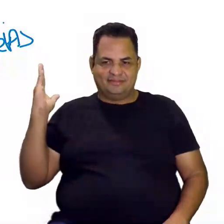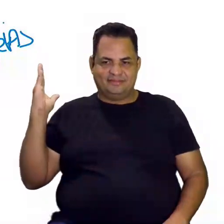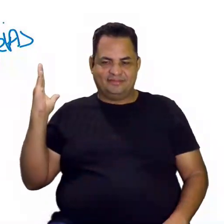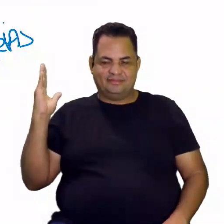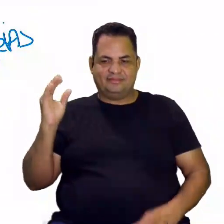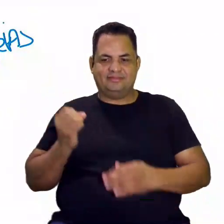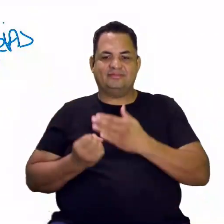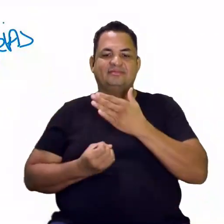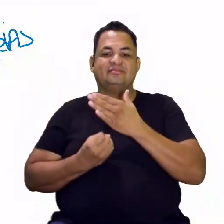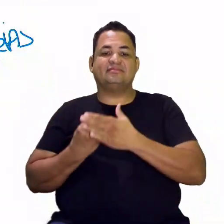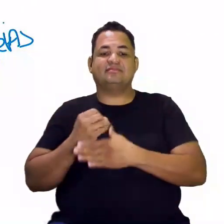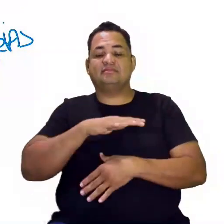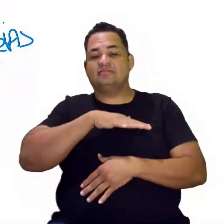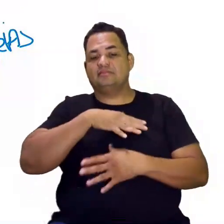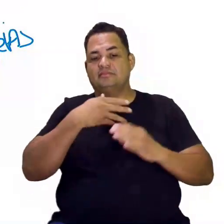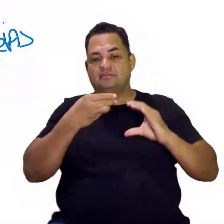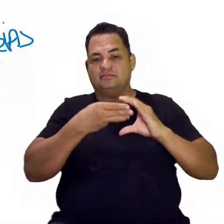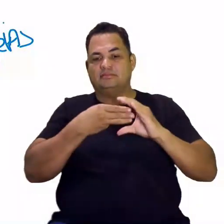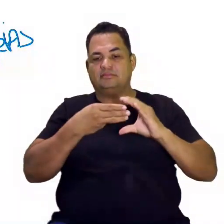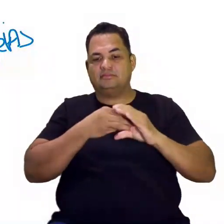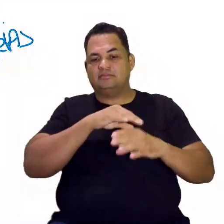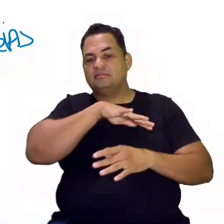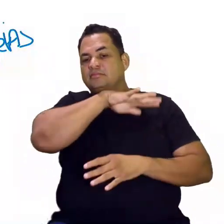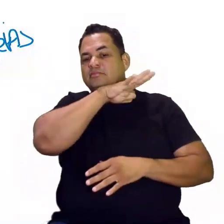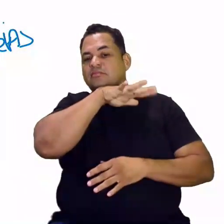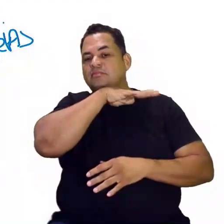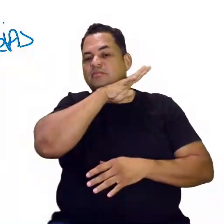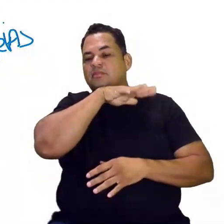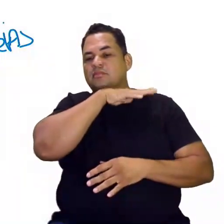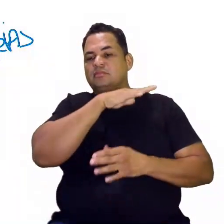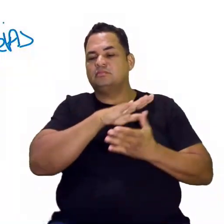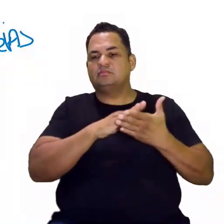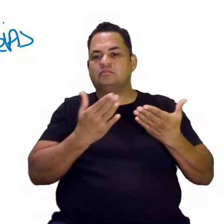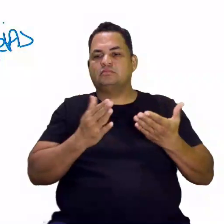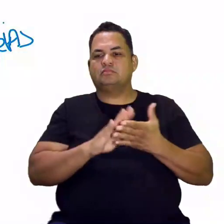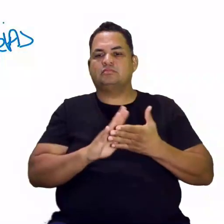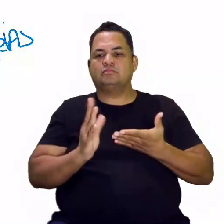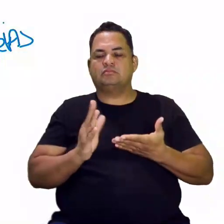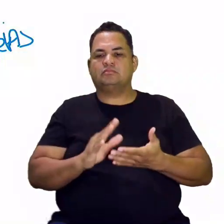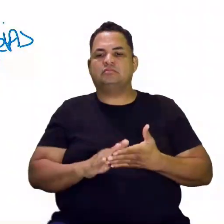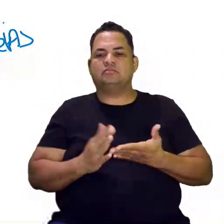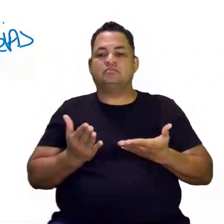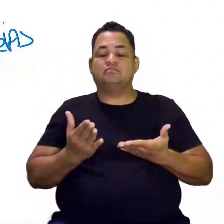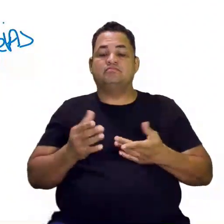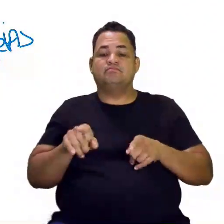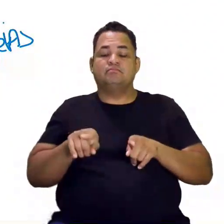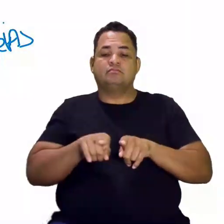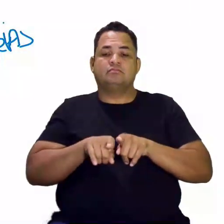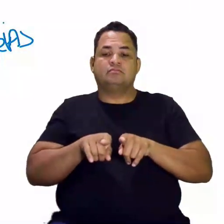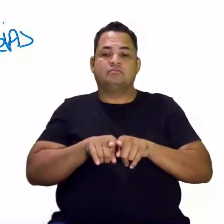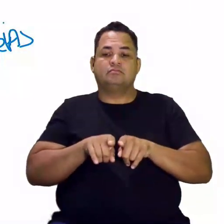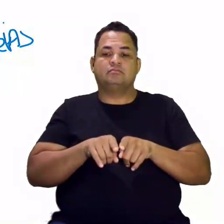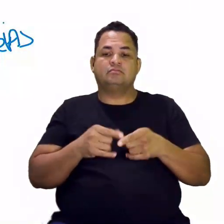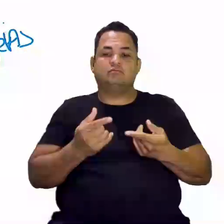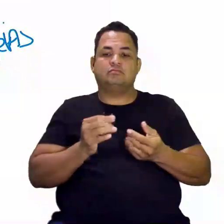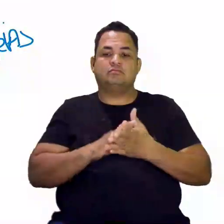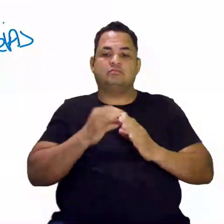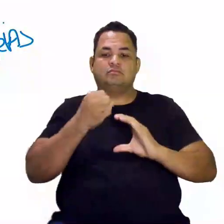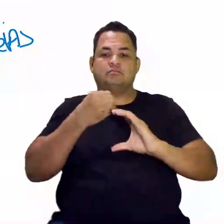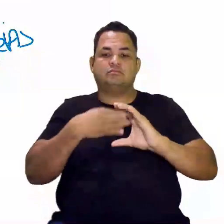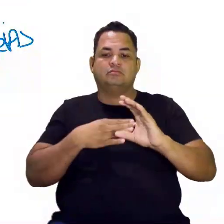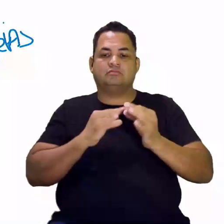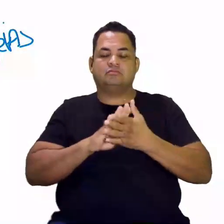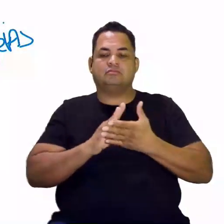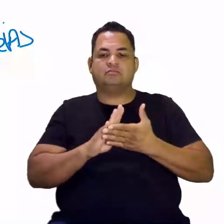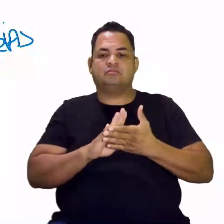vão dar a origem, então, a essa célula animal, que não vai ter cloroplasto e que vai estar caracterizando, então, os